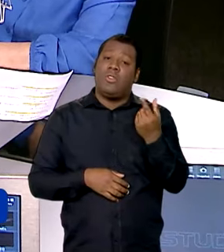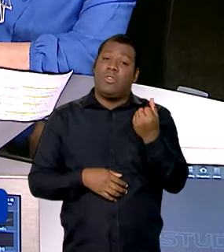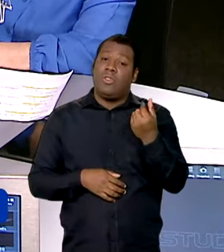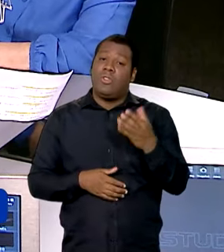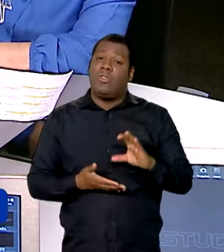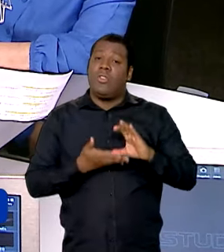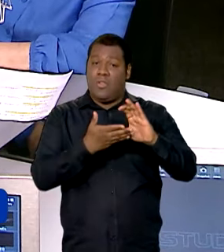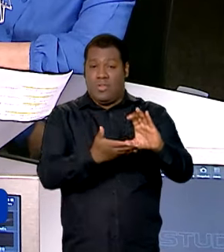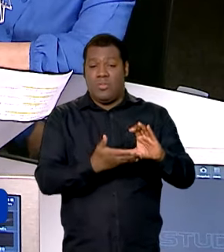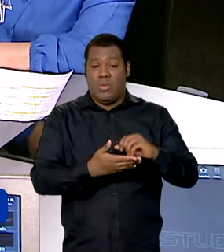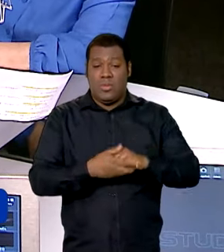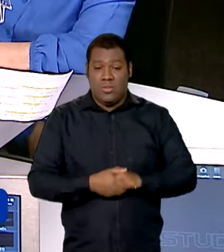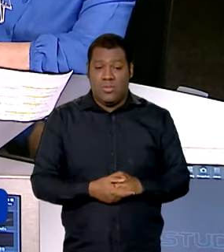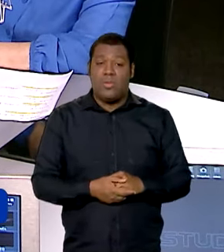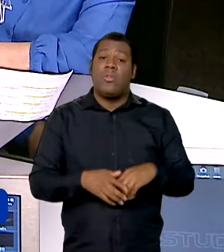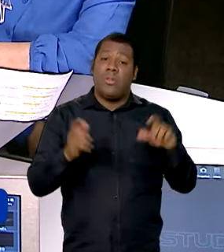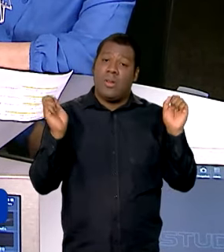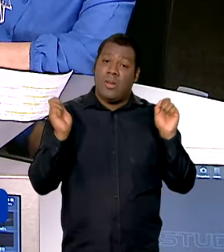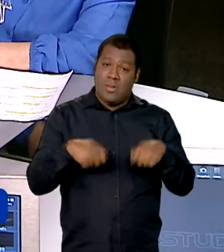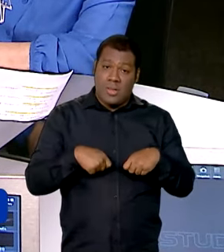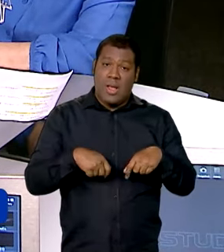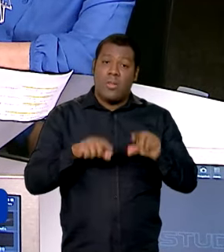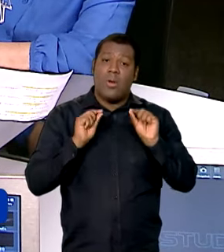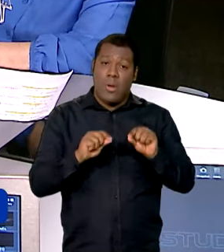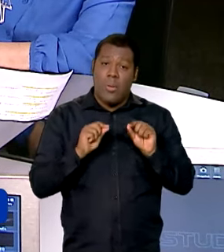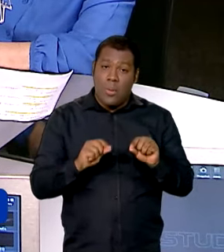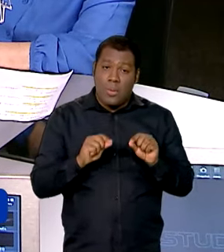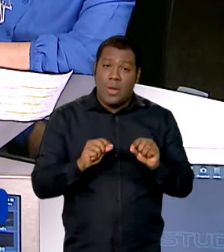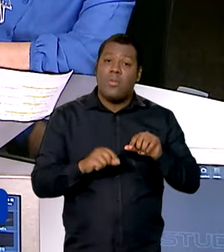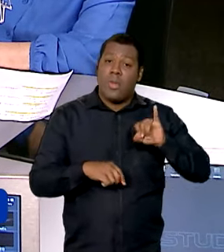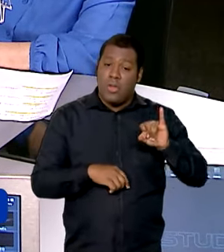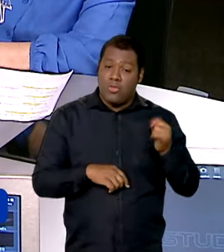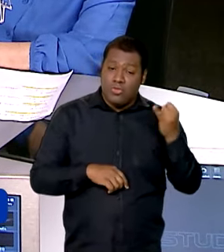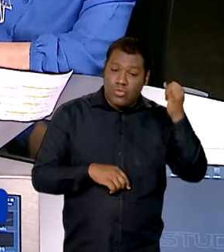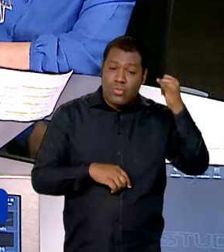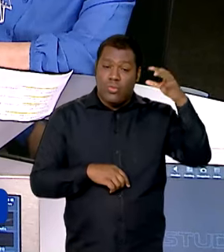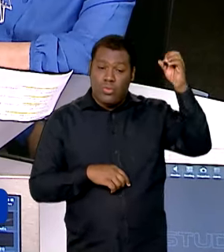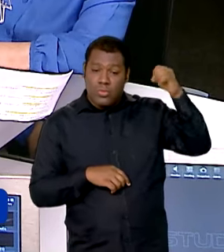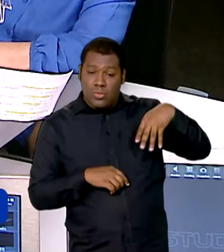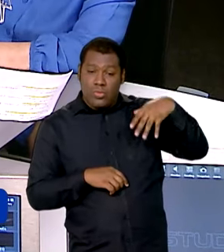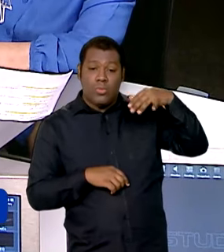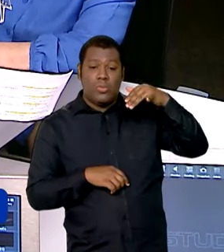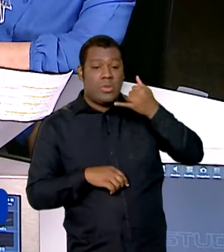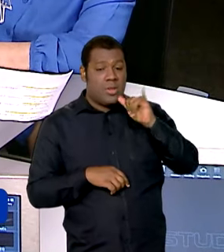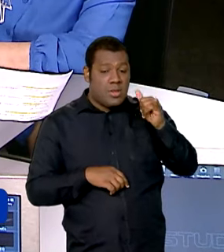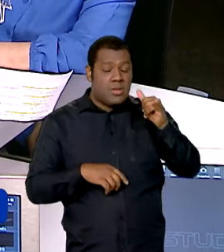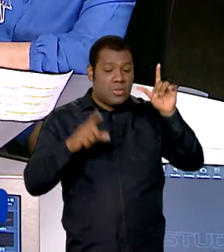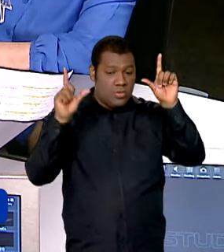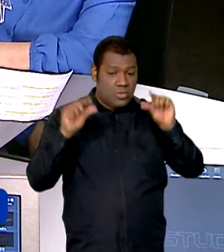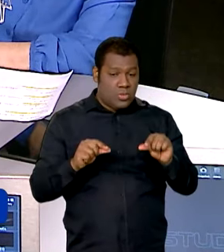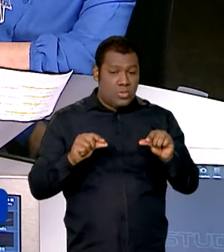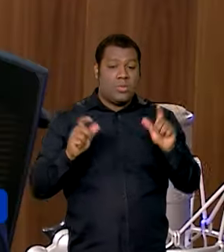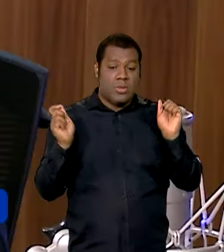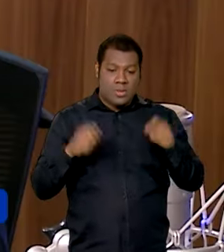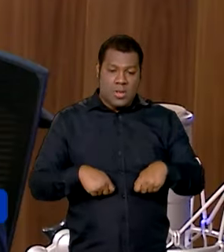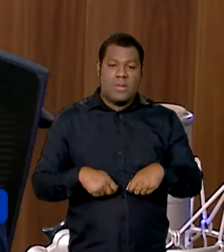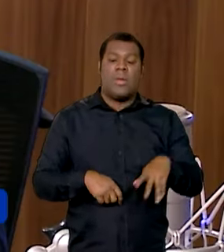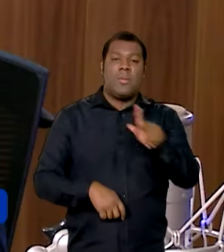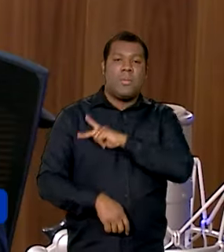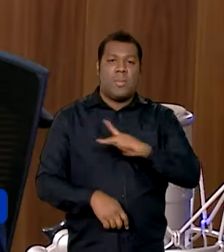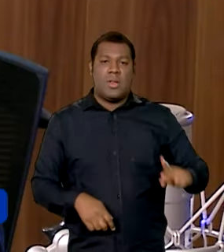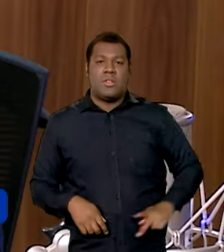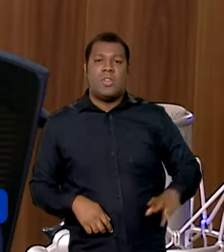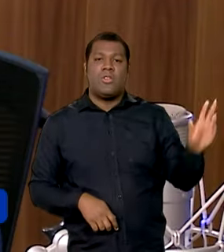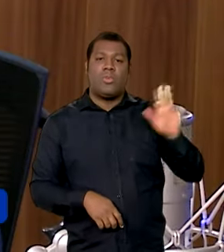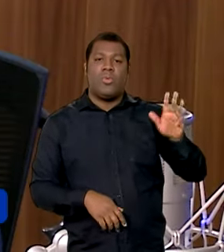não são poucos para modicidade tarifária então a PEC que o presidente Lula assinou ela permite isso que